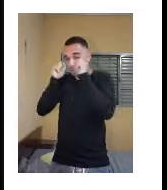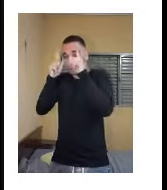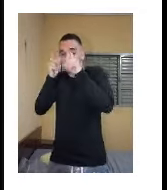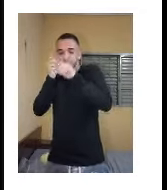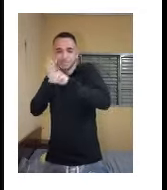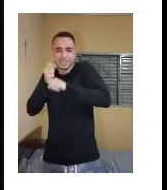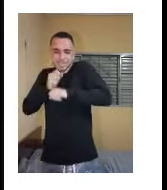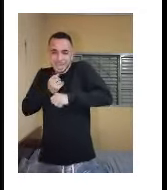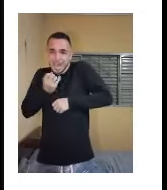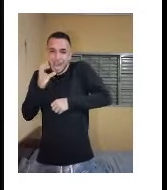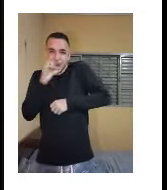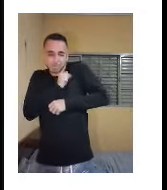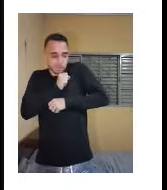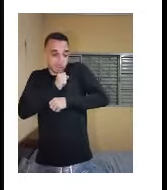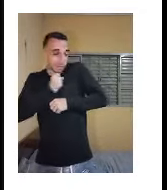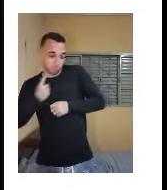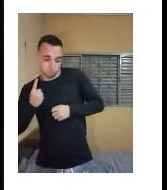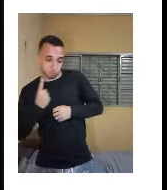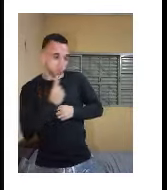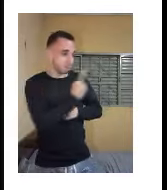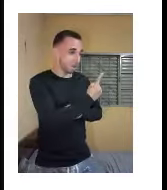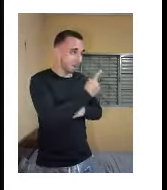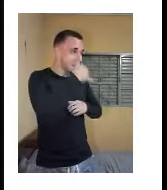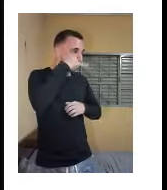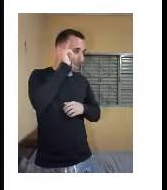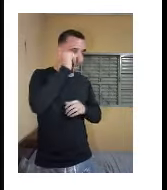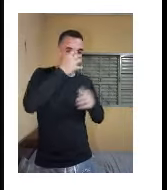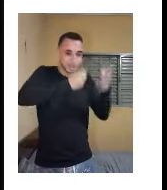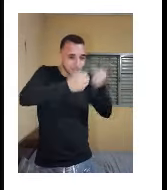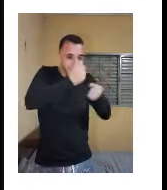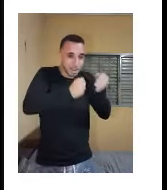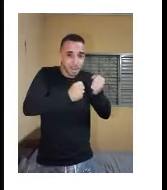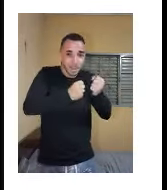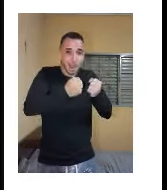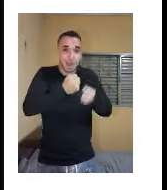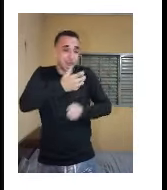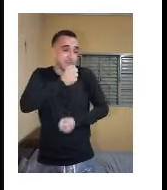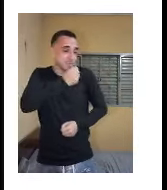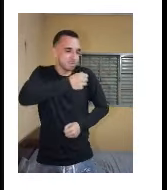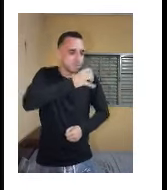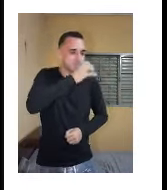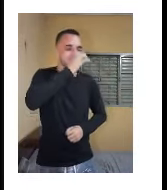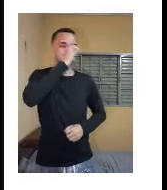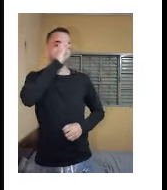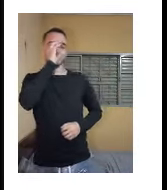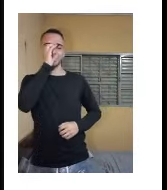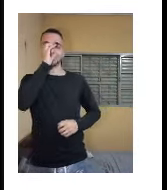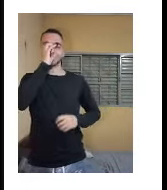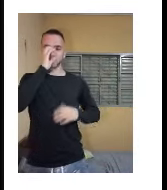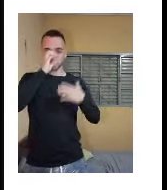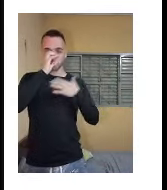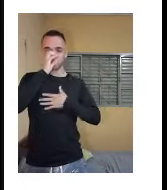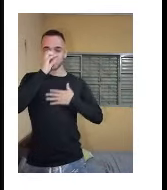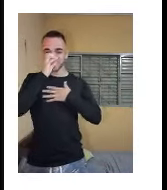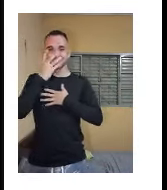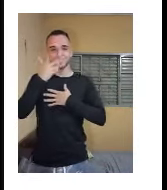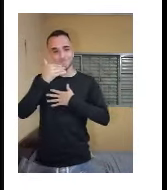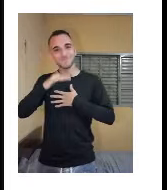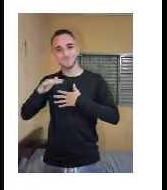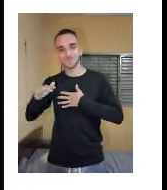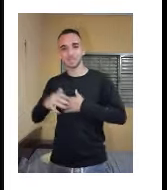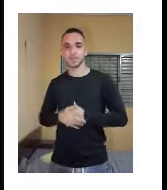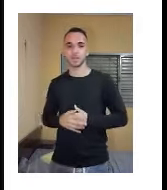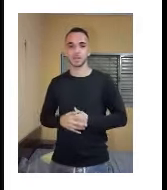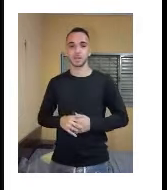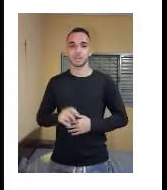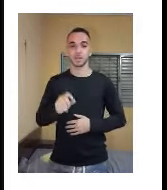tomar leite da vaca. Então, são coisas que remetem. Por que eu estou fazendo essa provocação? Porque é fundamental a gente se reconhecer que a